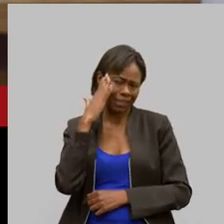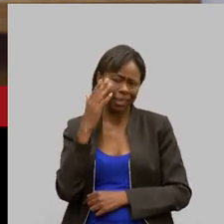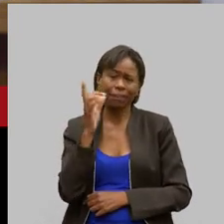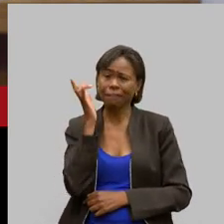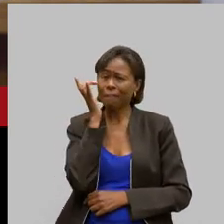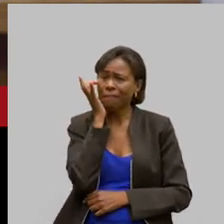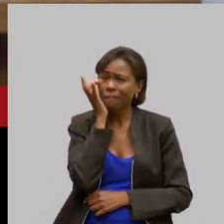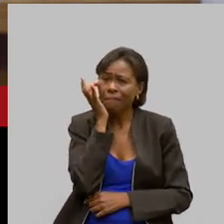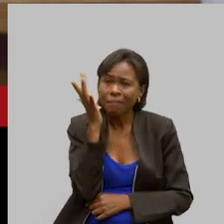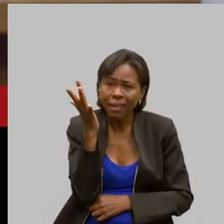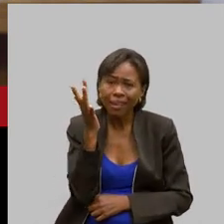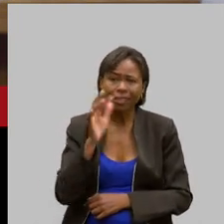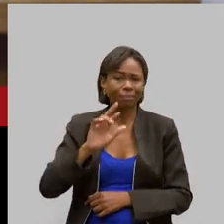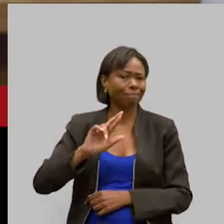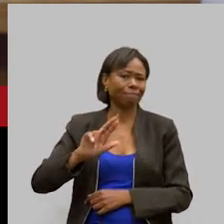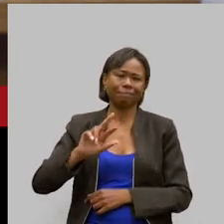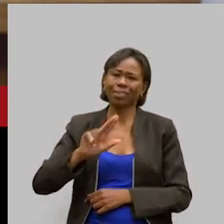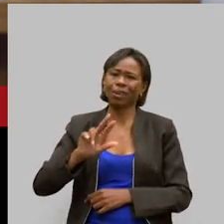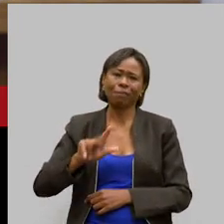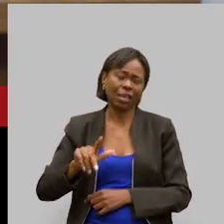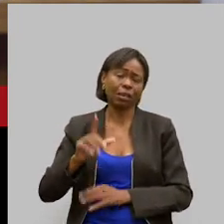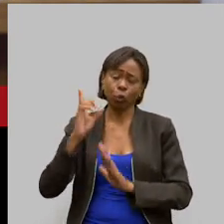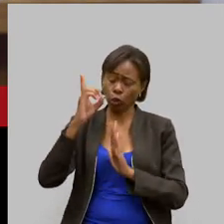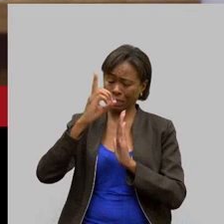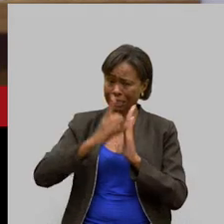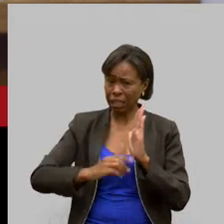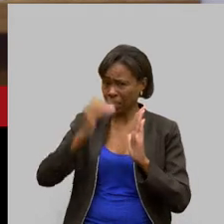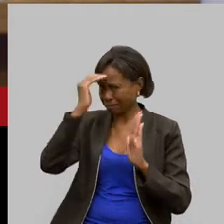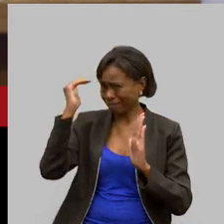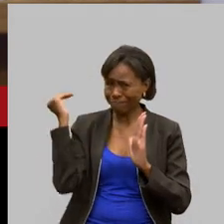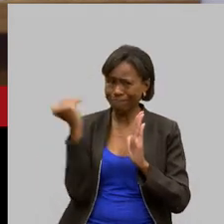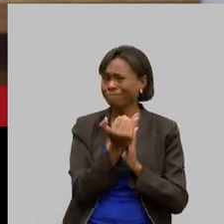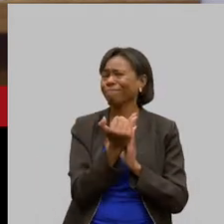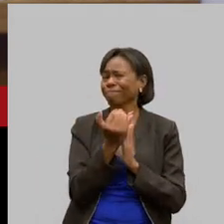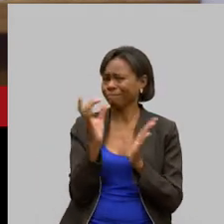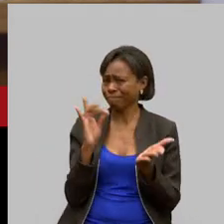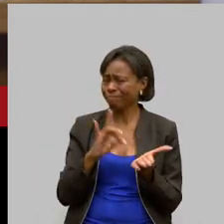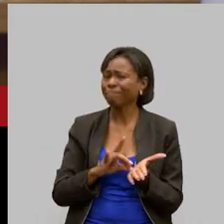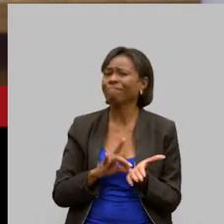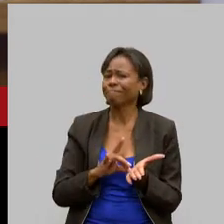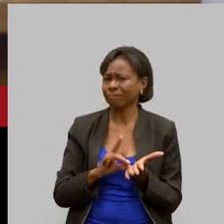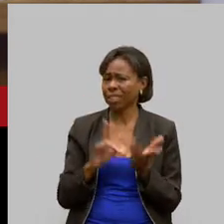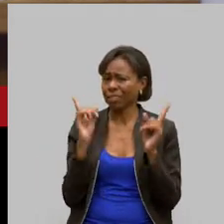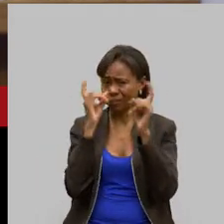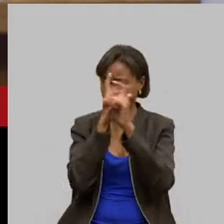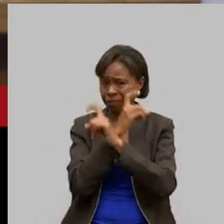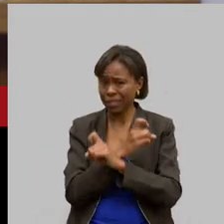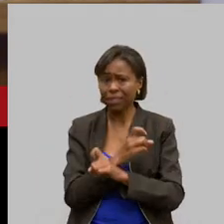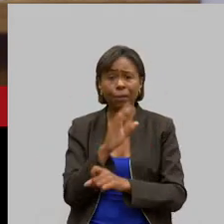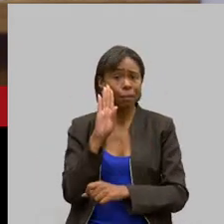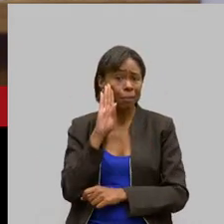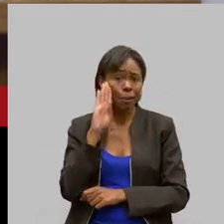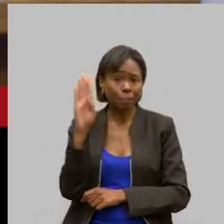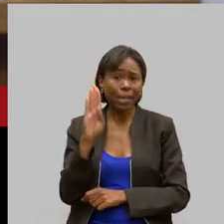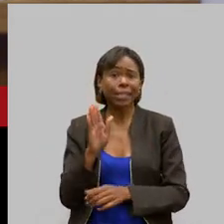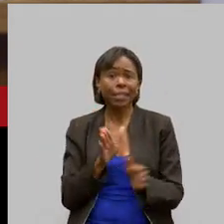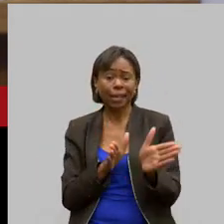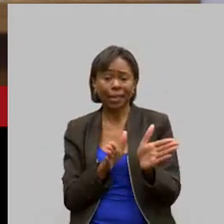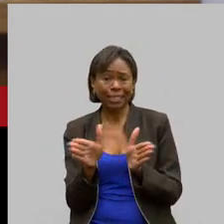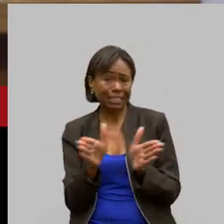né concretizar o os os direitos inclusive quando a gente fala do outro daquela acessibilidade atitudinal